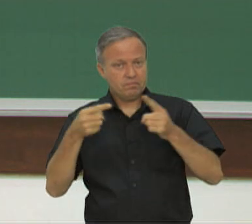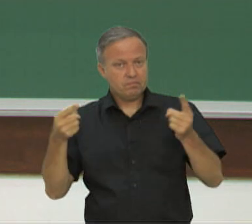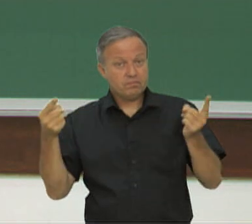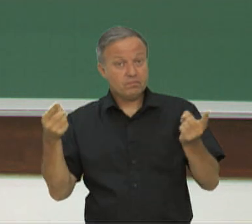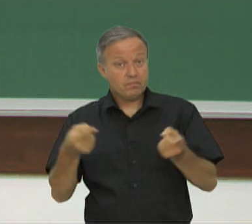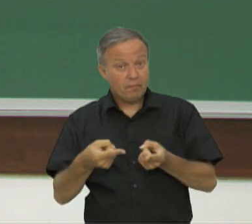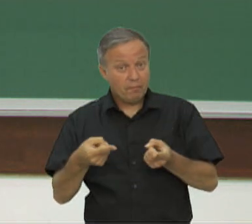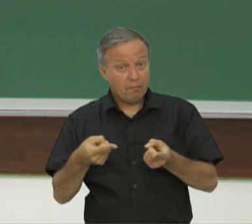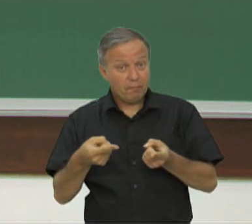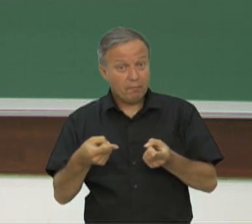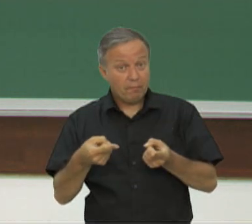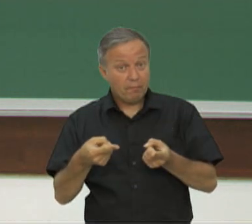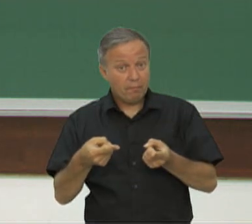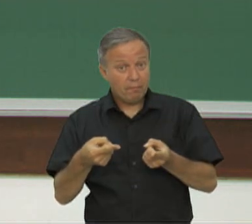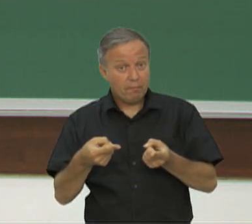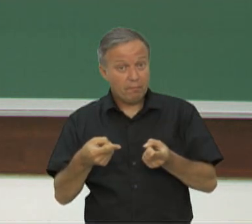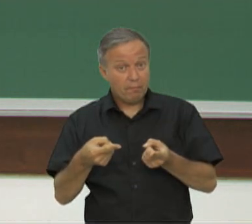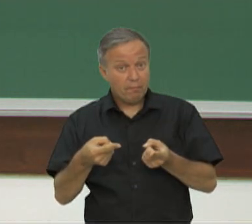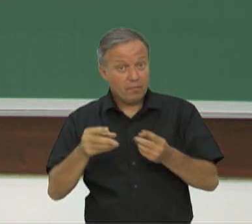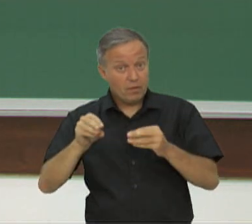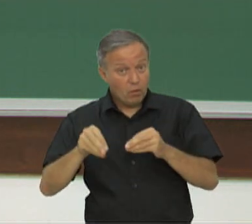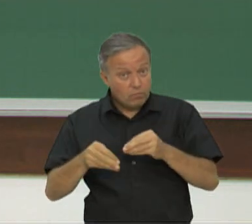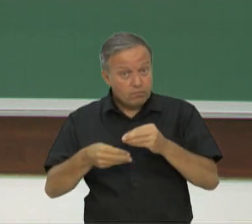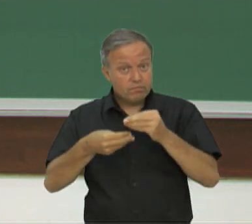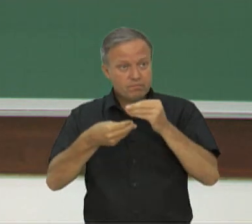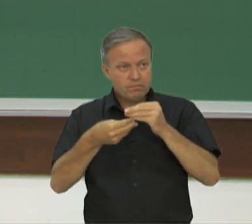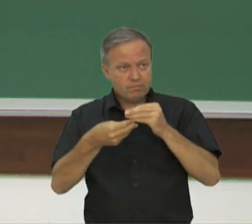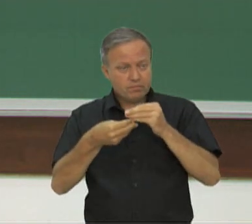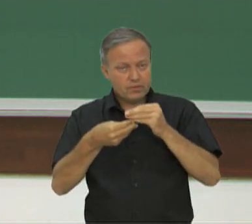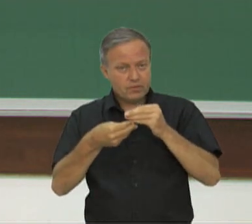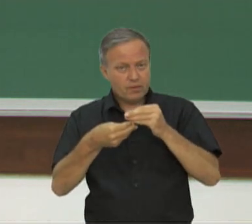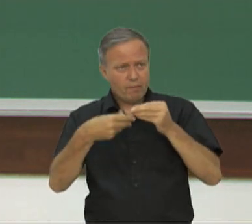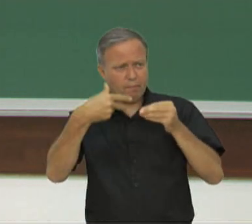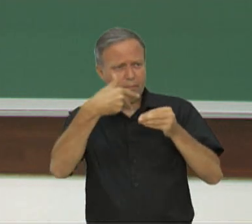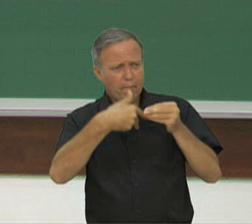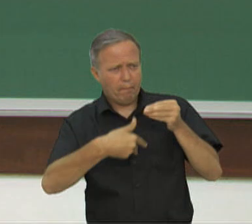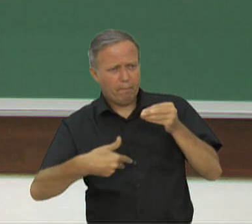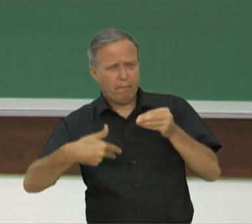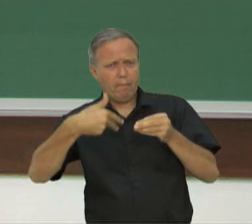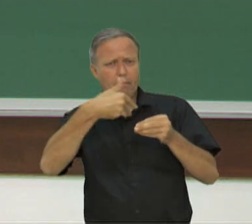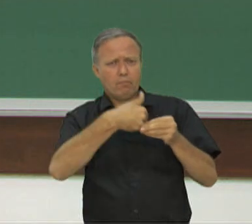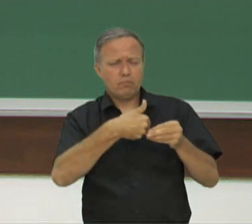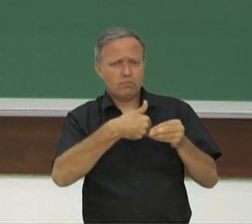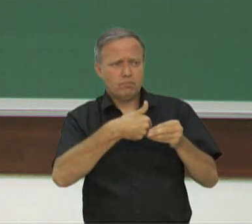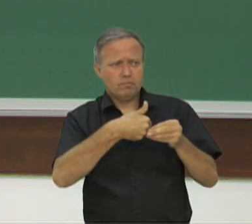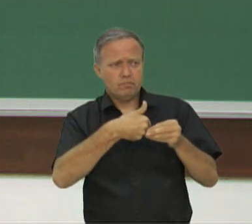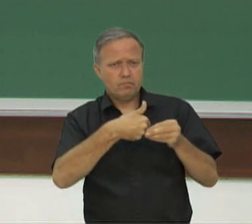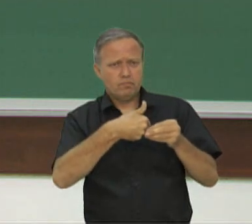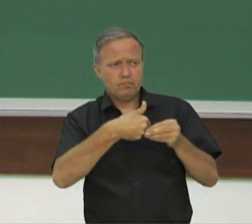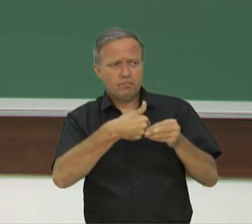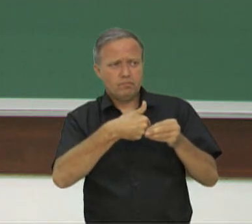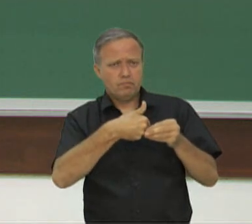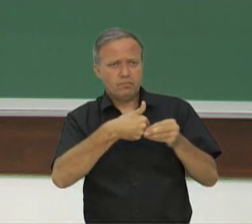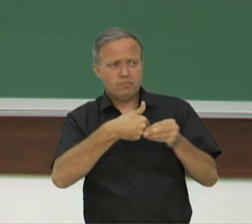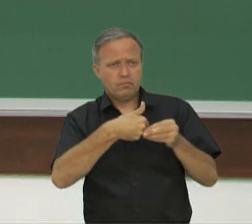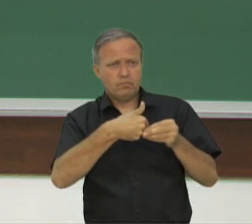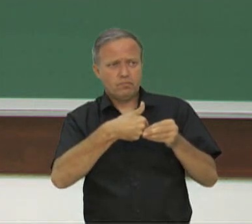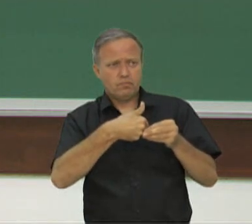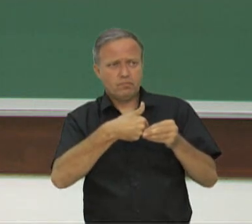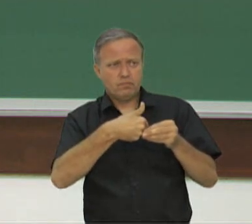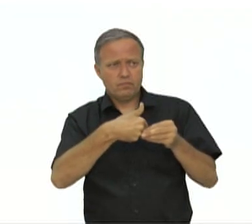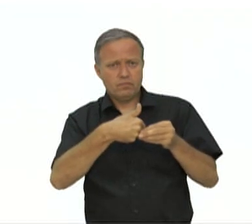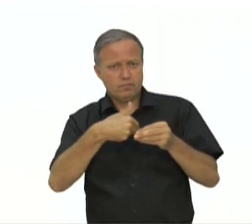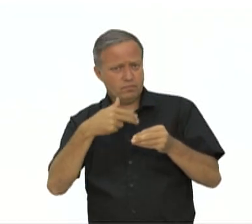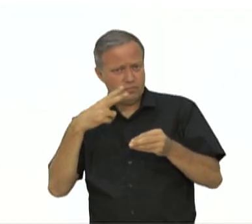instalação sobre dentro do quê? Dentro da arte, né? Vamos falar um pouquinho das instalações artísticas. E